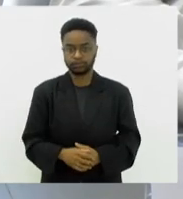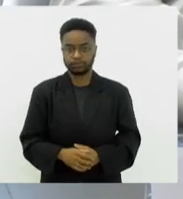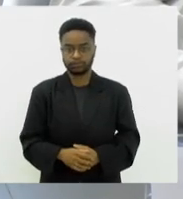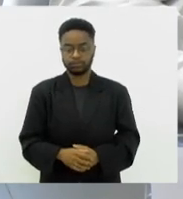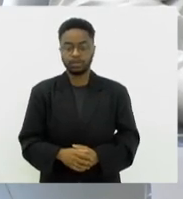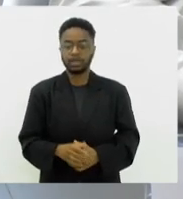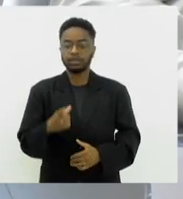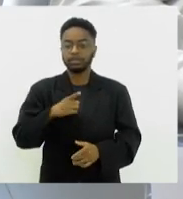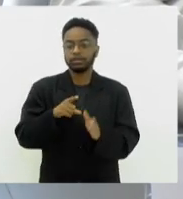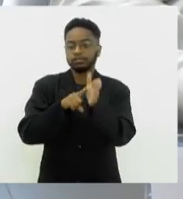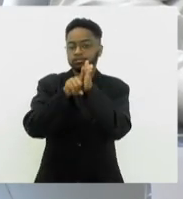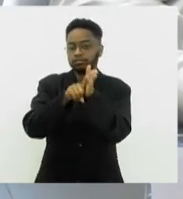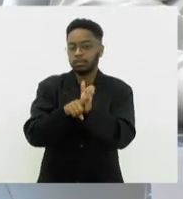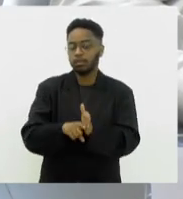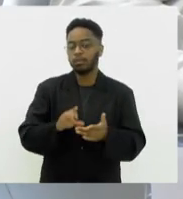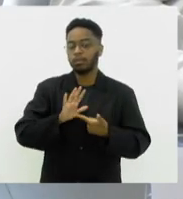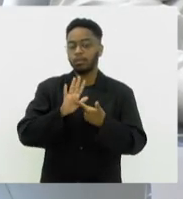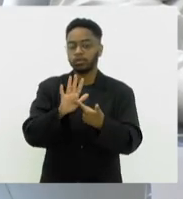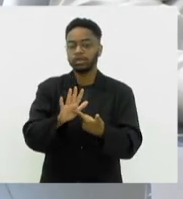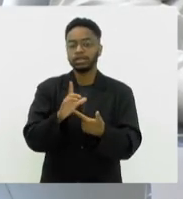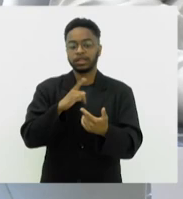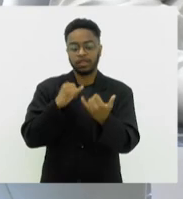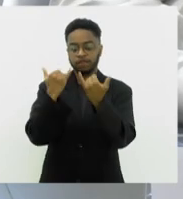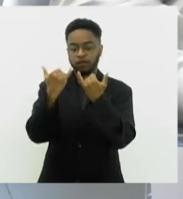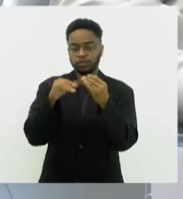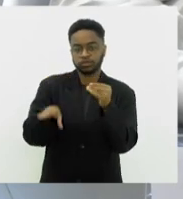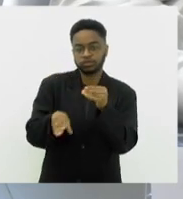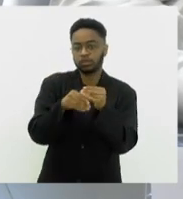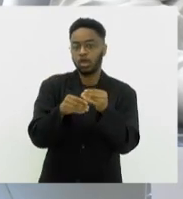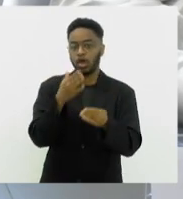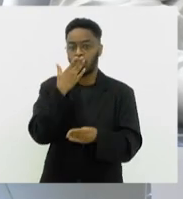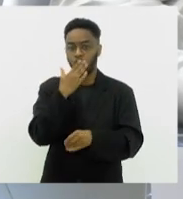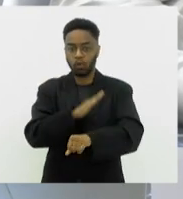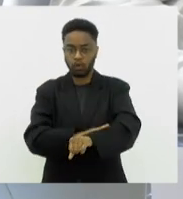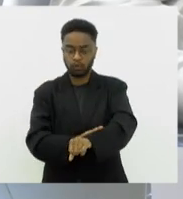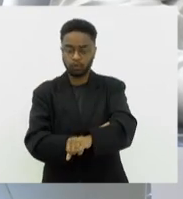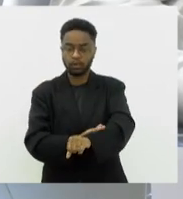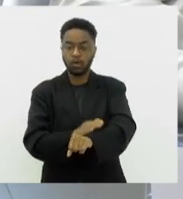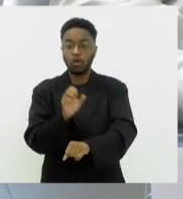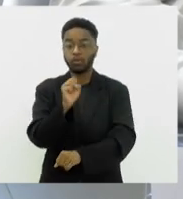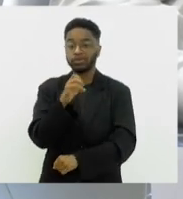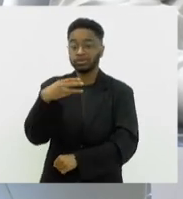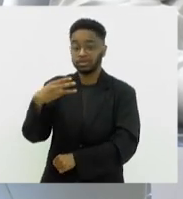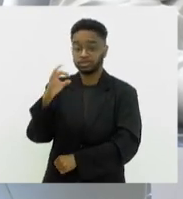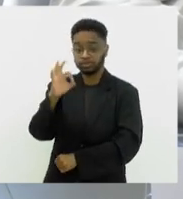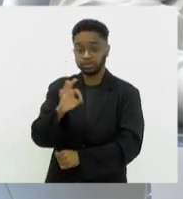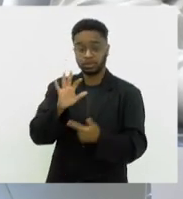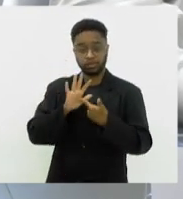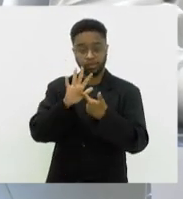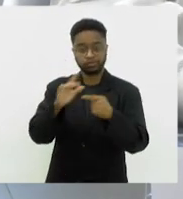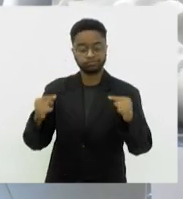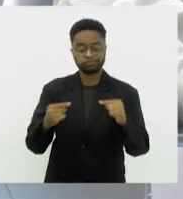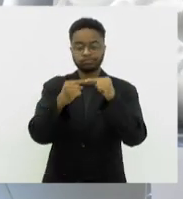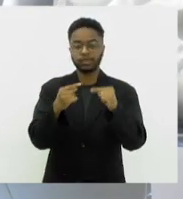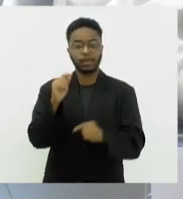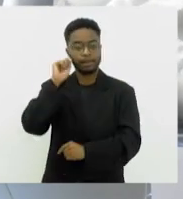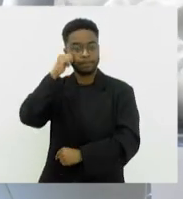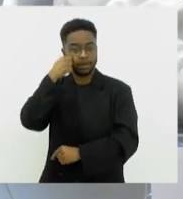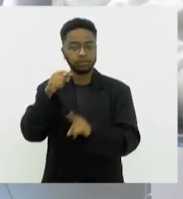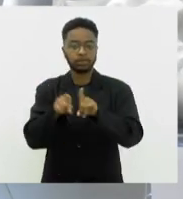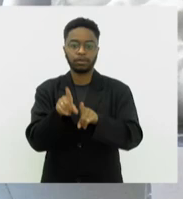continham informação acerca da cor da pele observou-se que 83% correspondiam a pretos e pardos todos